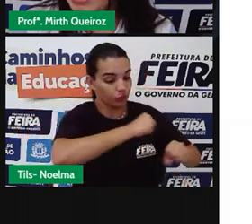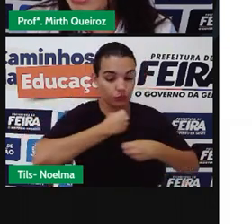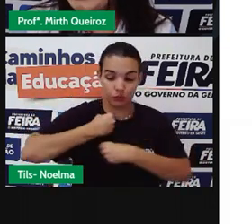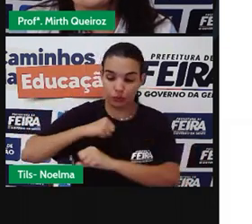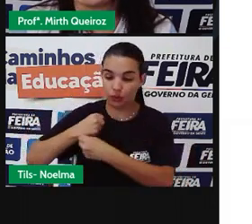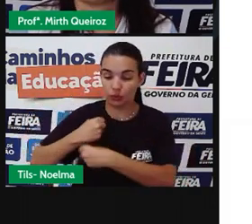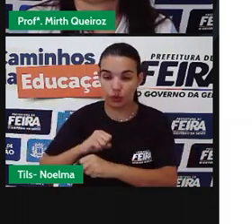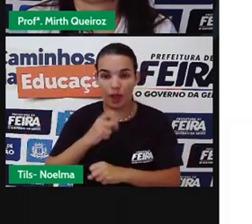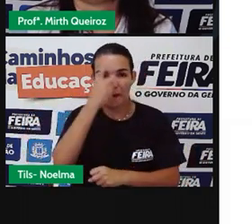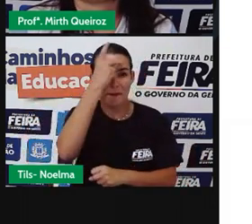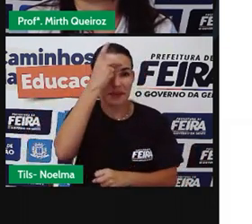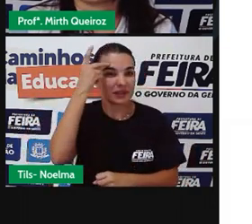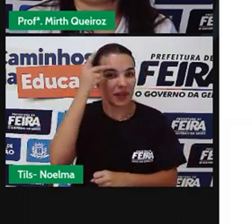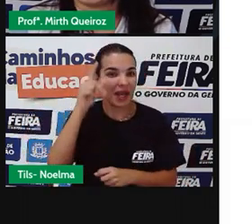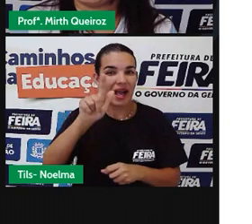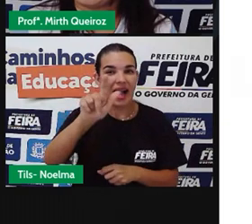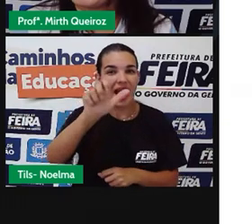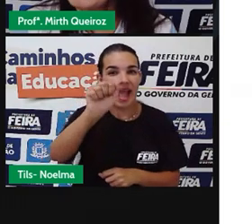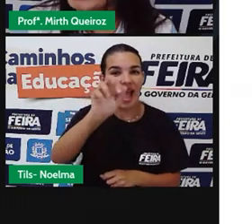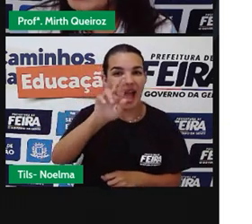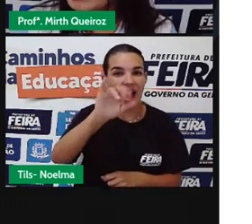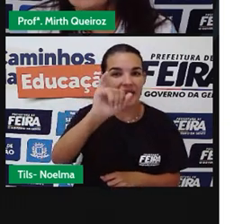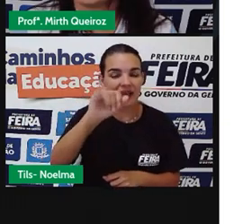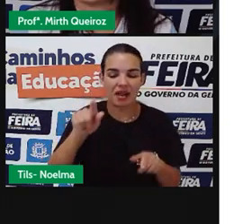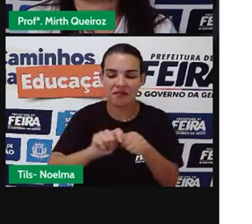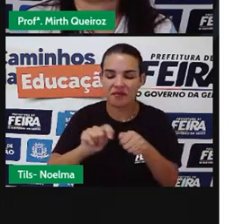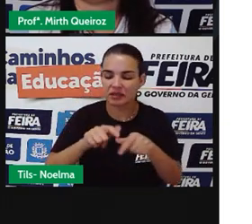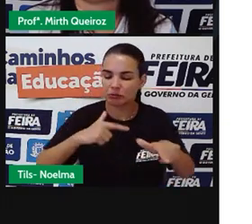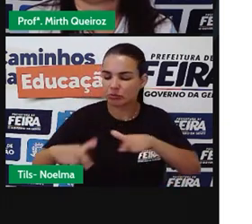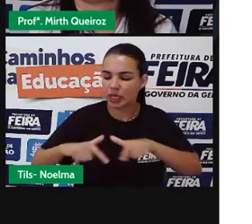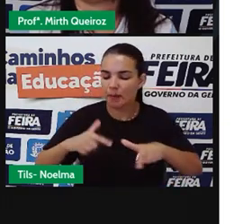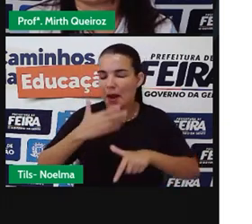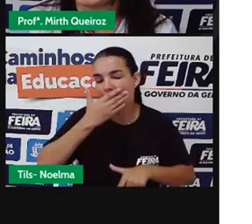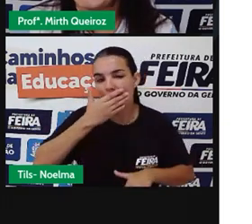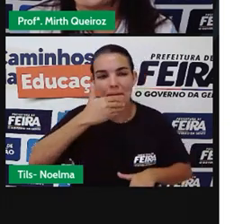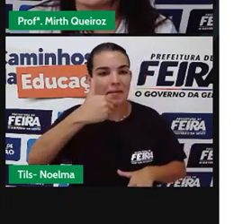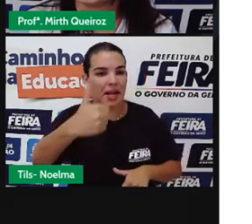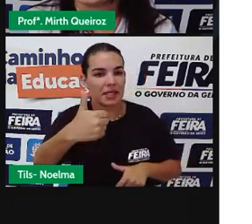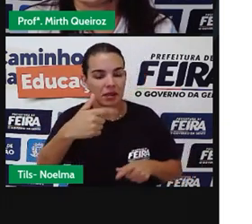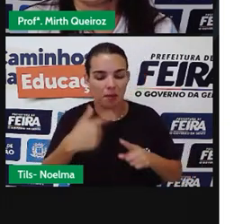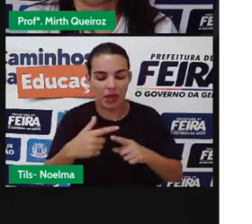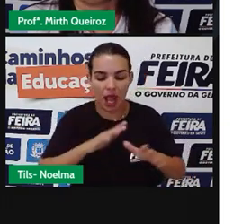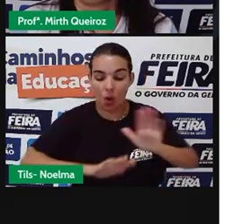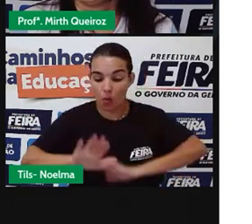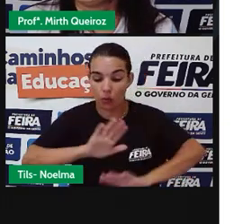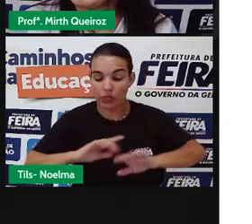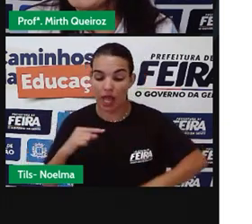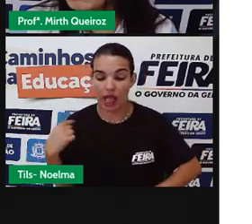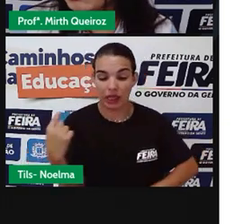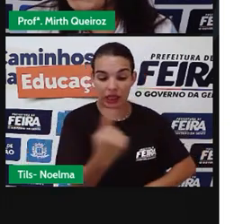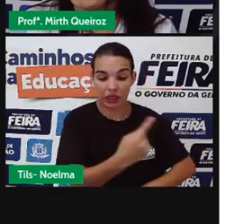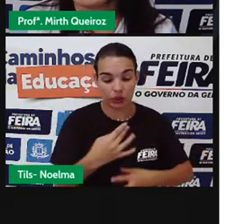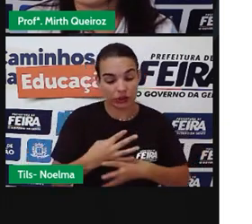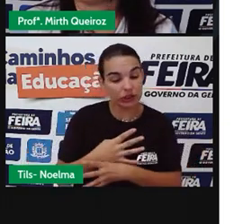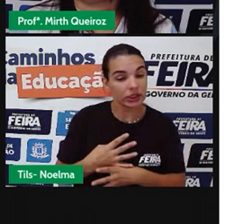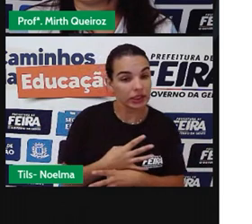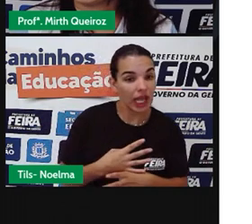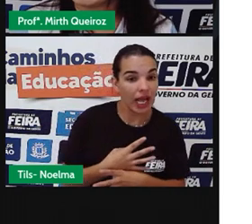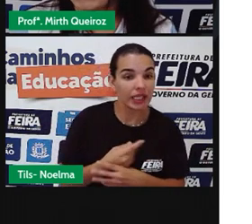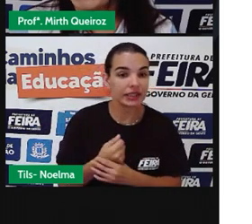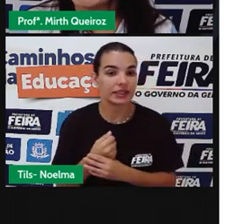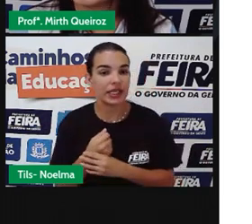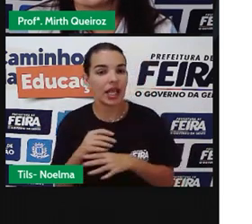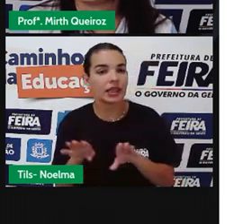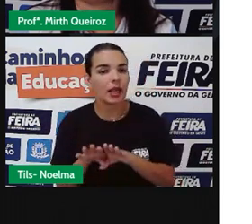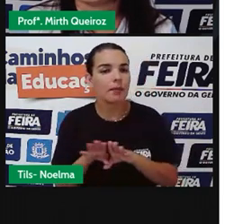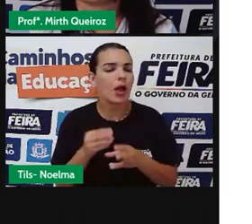pelos garis né faz um trabalho belíssimo a cuidar ele a nossa cidade o manejo o